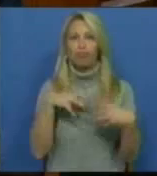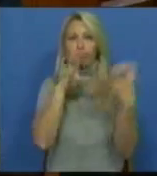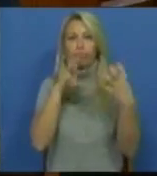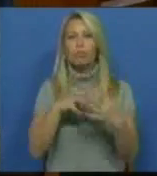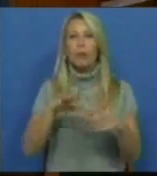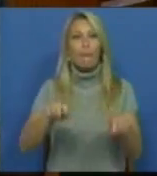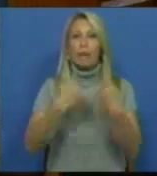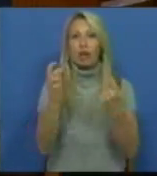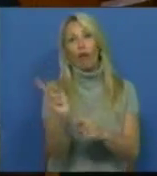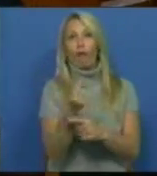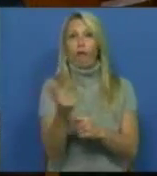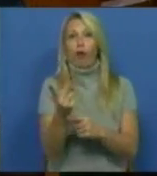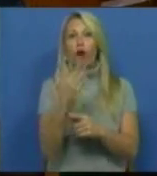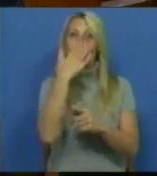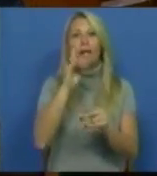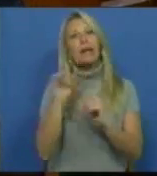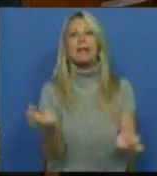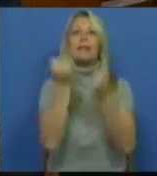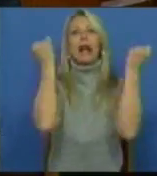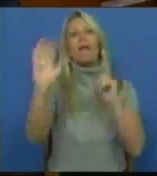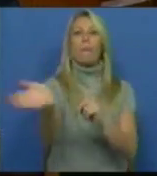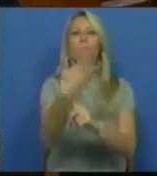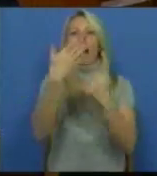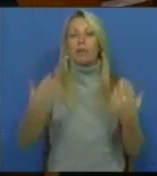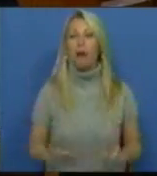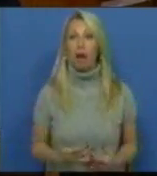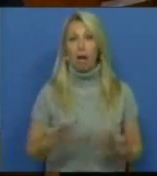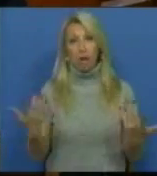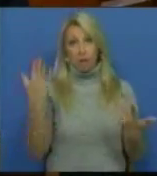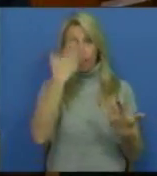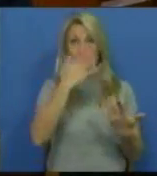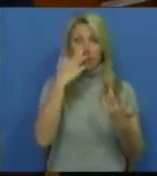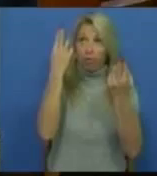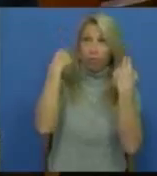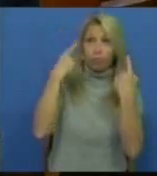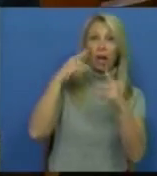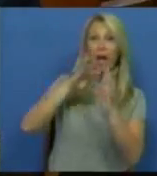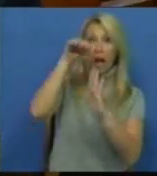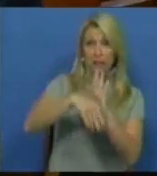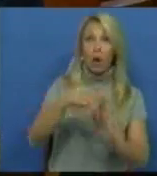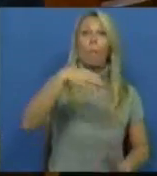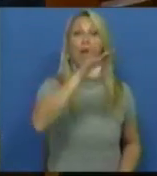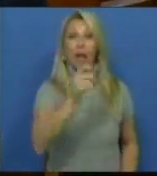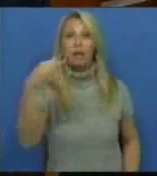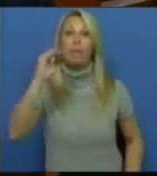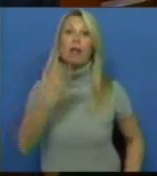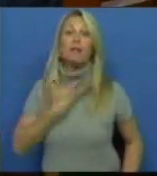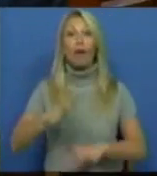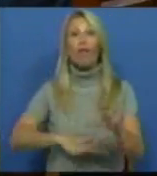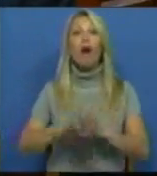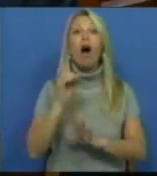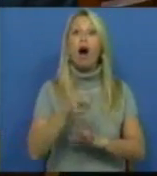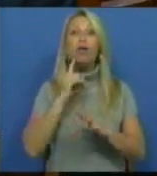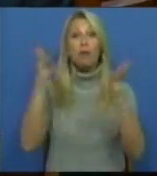como salvadores da pátria. Ao curvar-se diante da recessão, PS e PSD fizeram neste